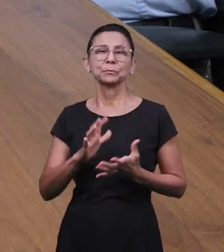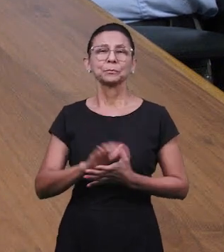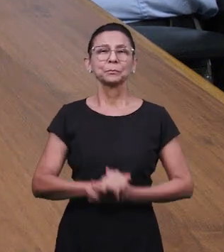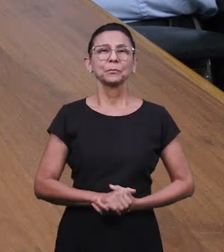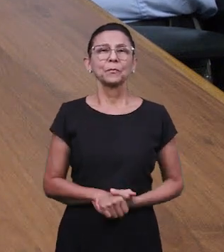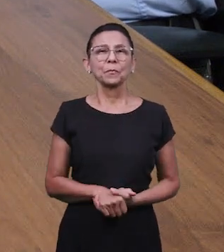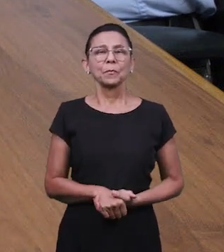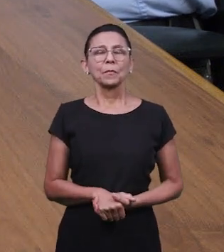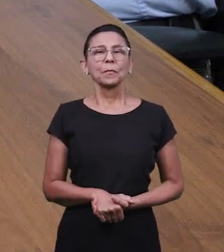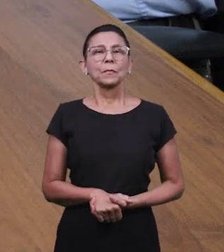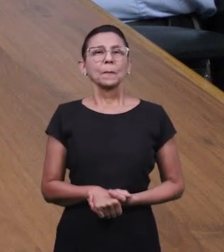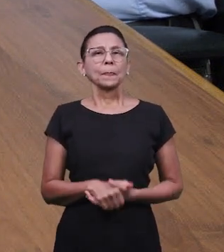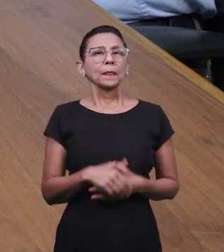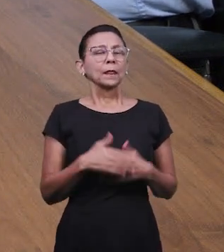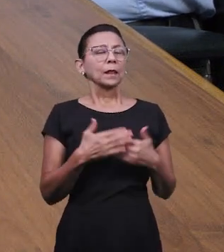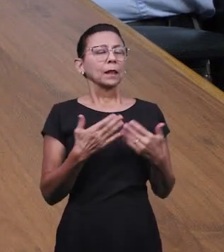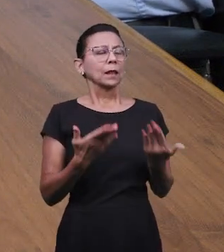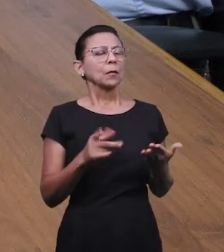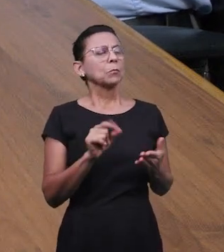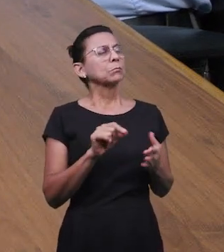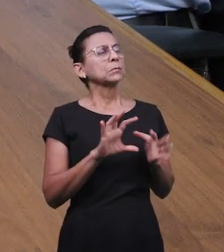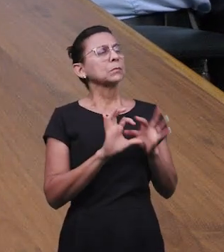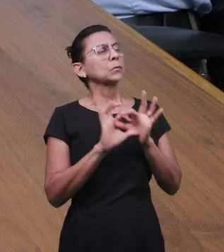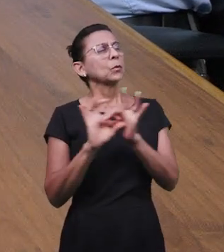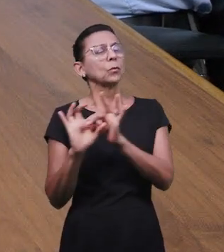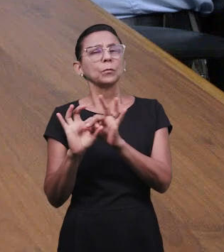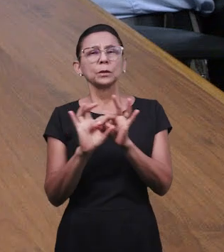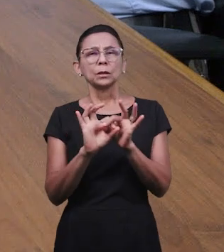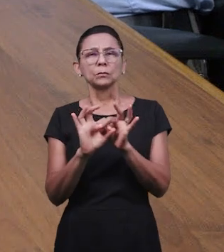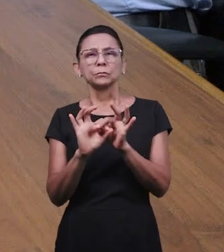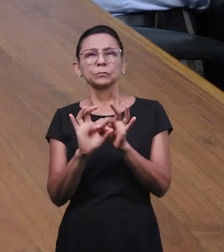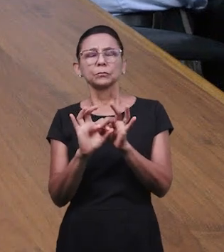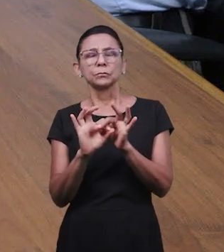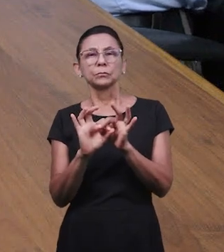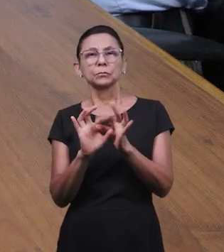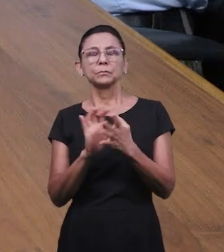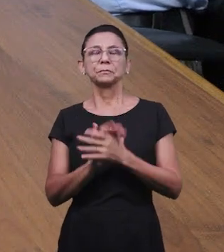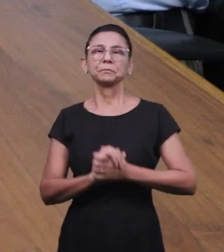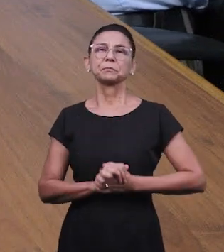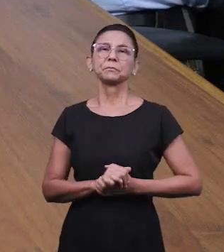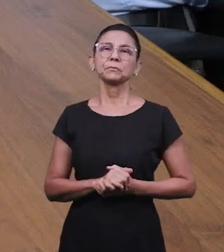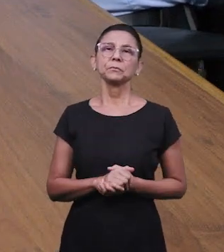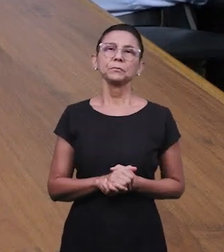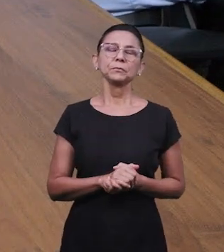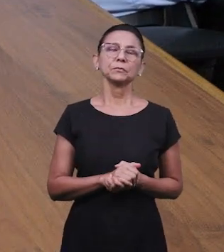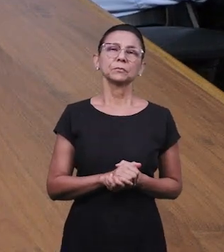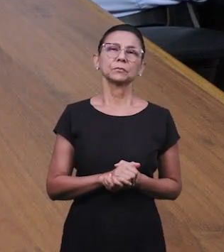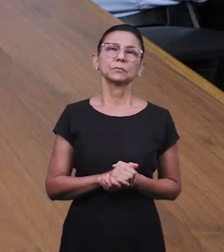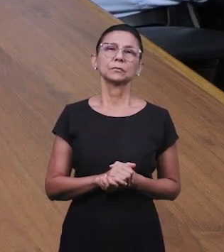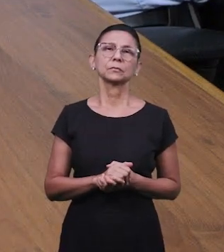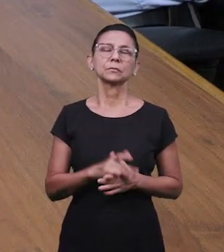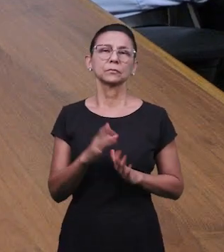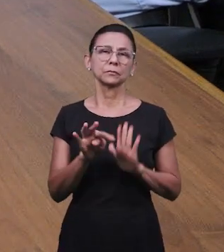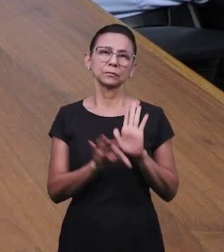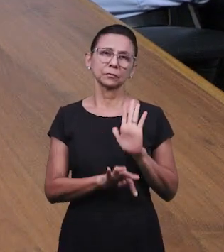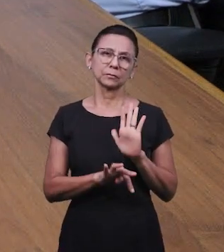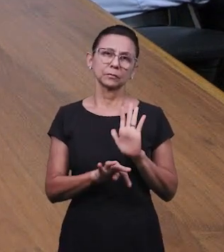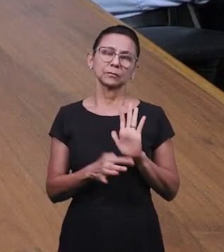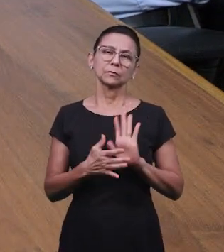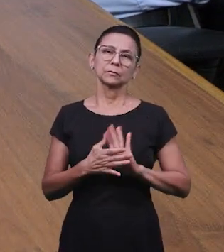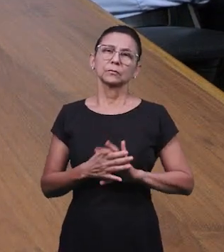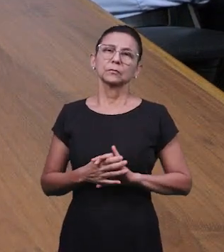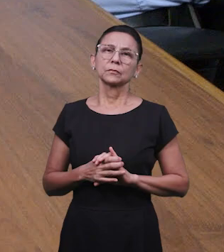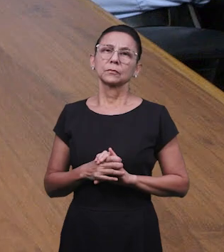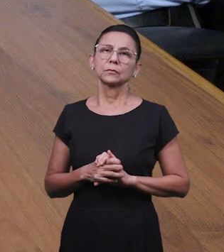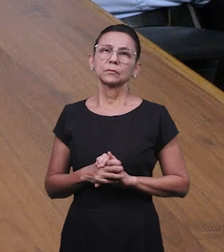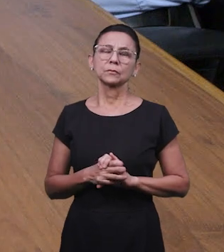nos traz de ensinamento acerca desse tema comunhão? Josias, esse texto ele reflete